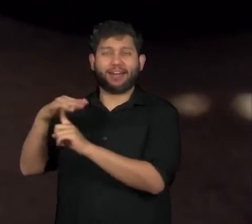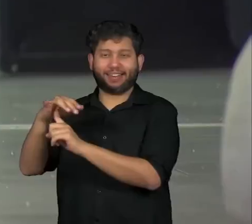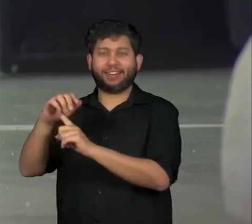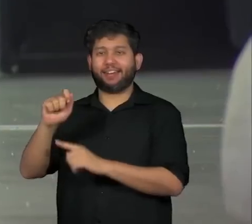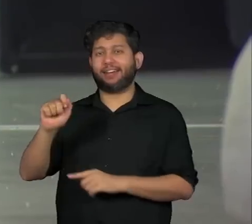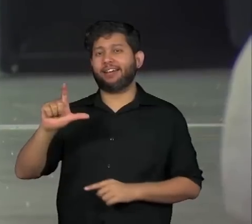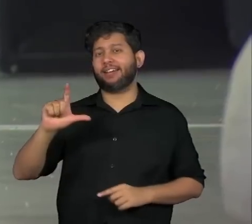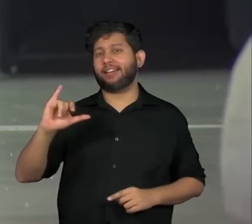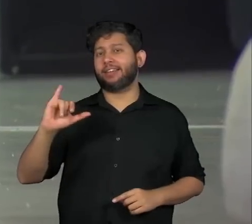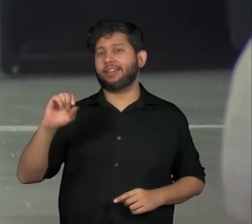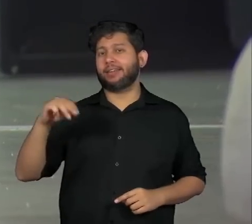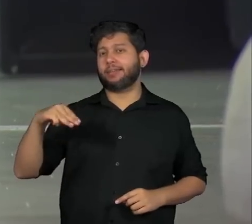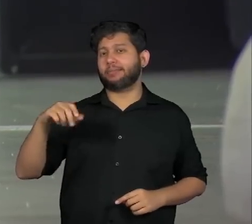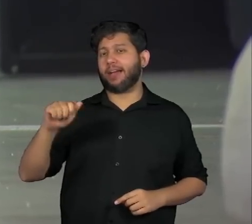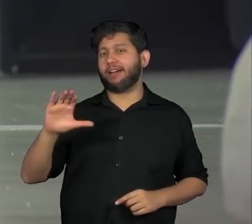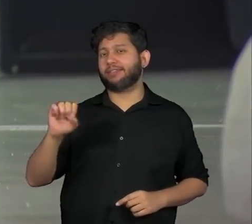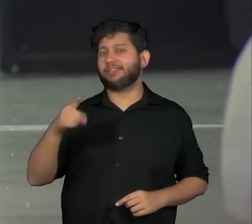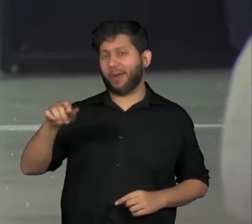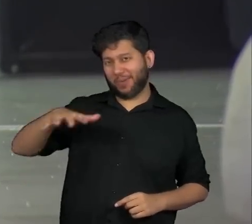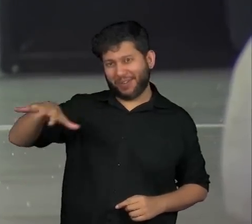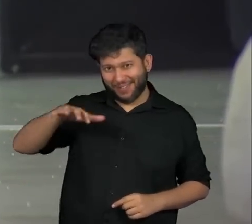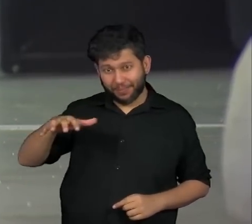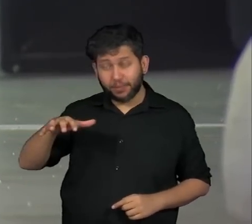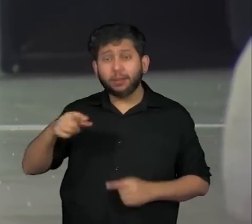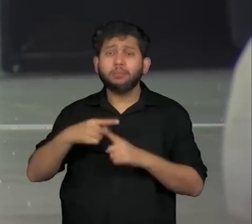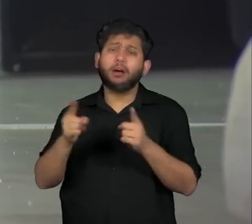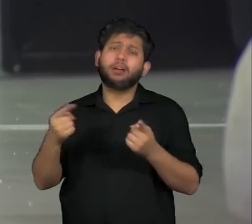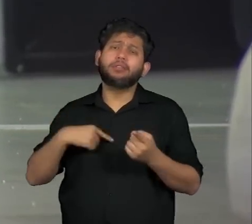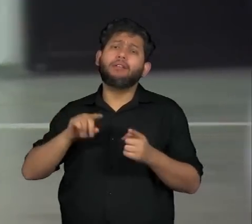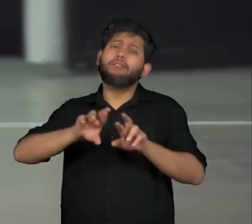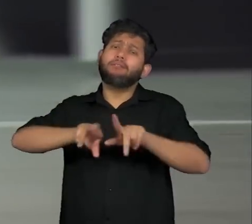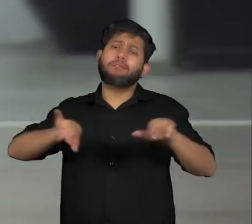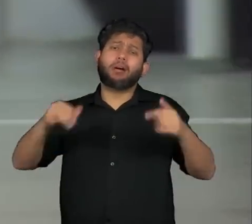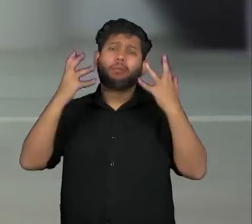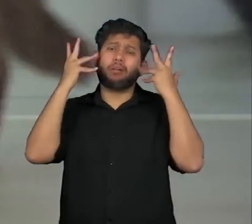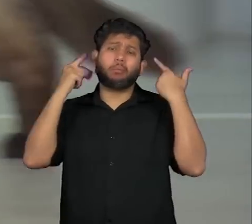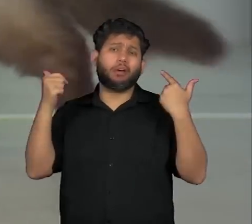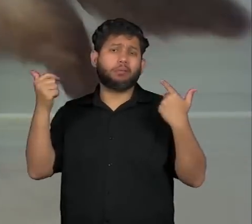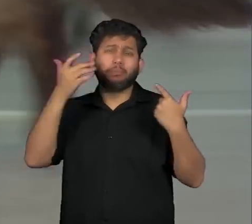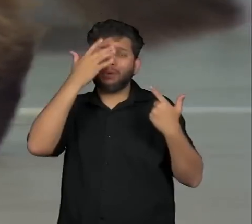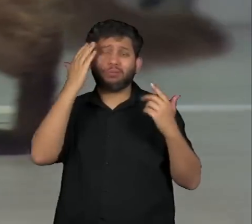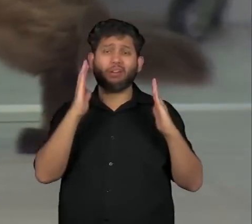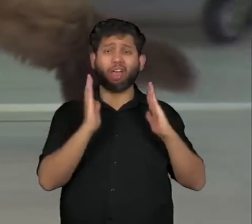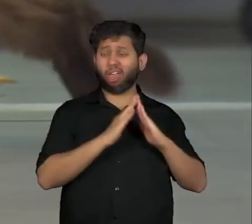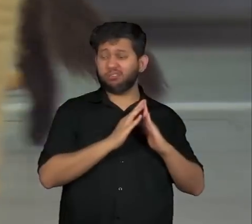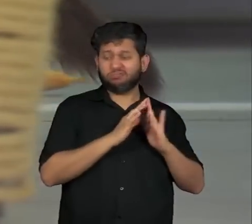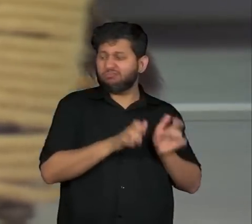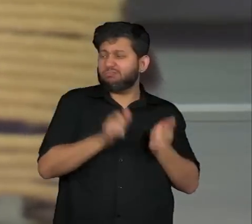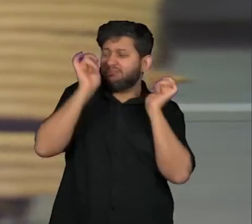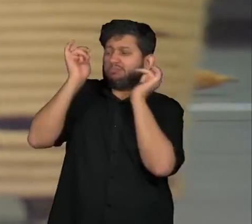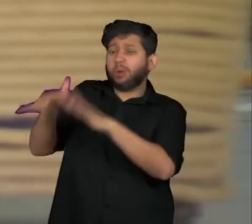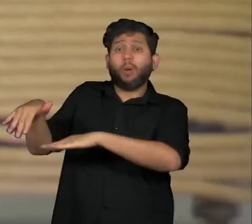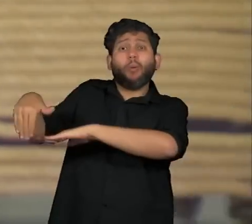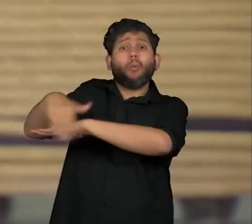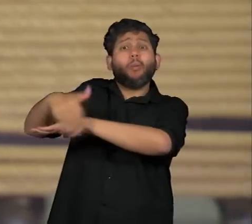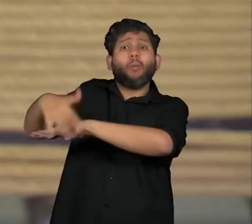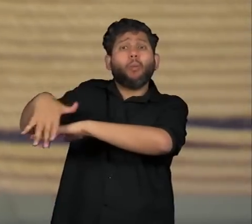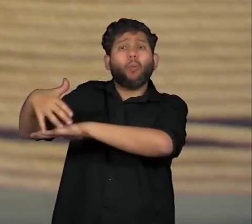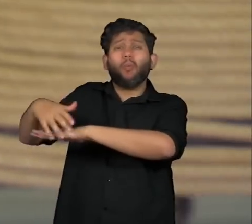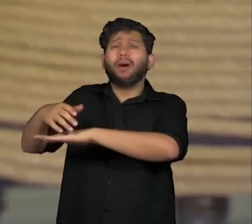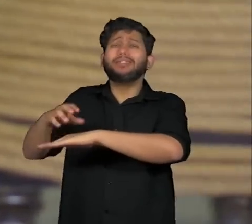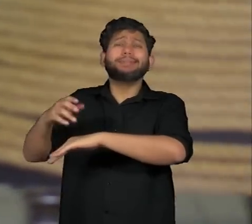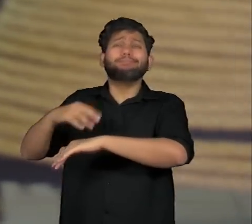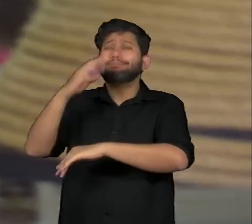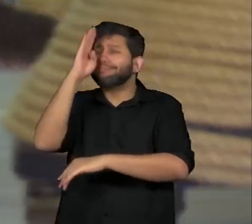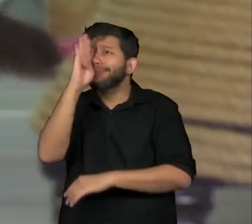entorno. Infelizmente, são muitos os animais lançados à própria sorte nas ruas de cidades de todo